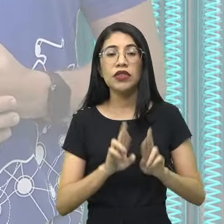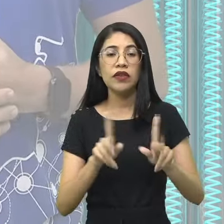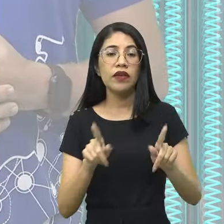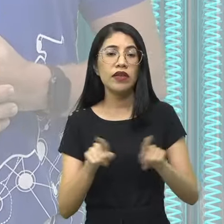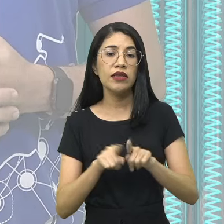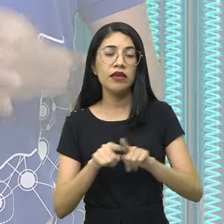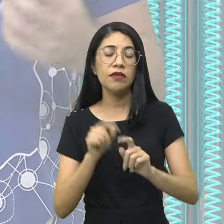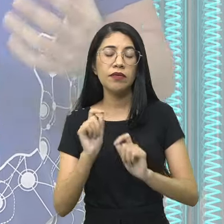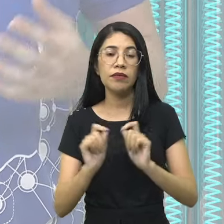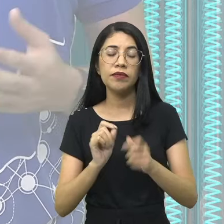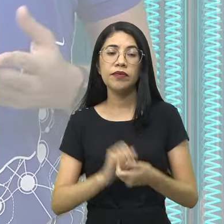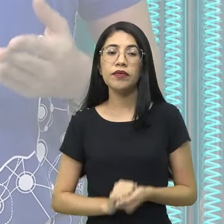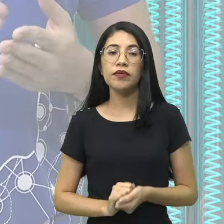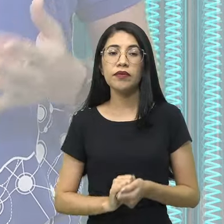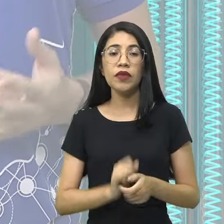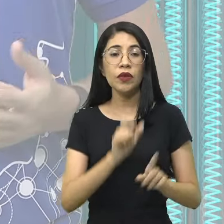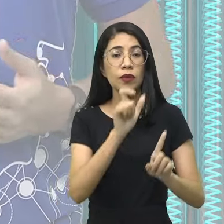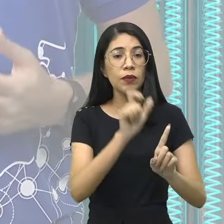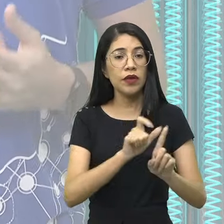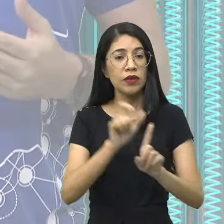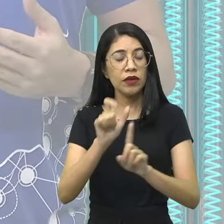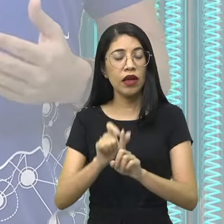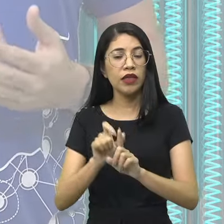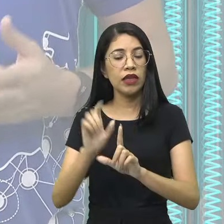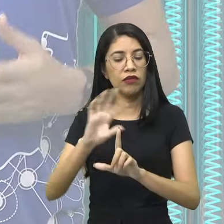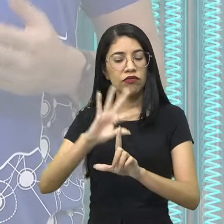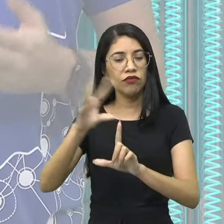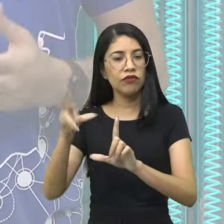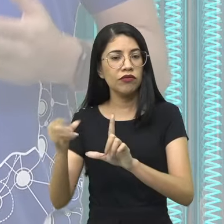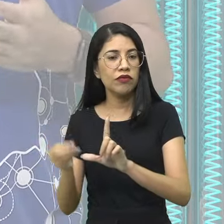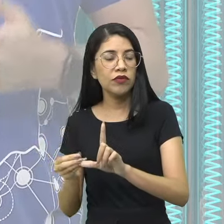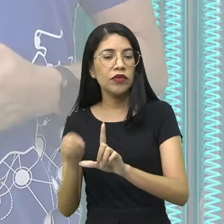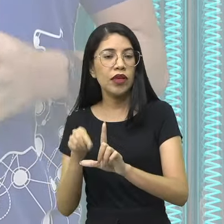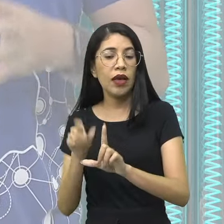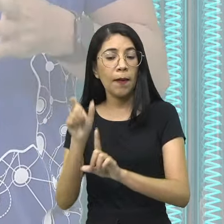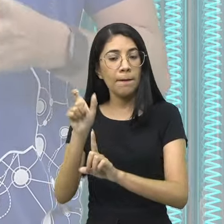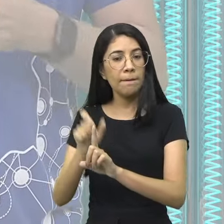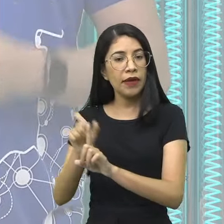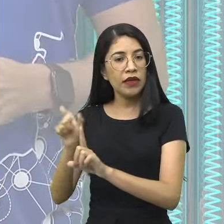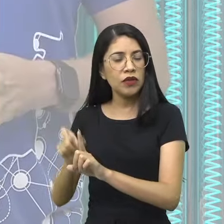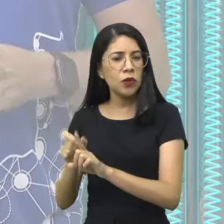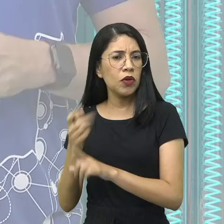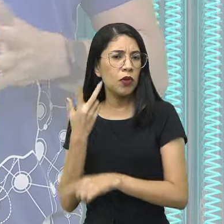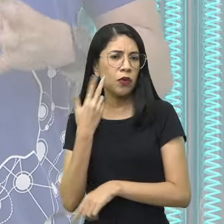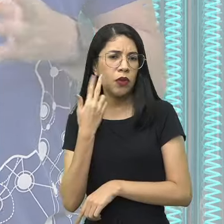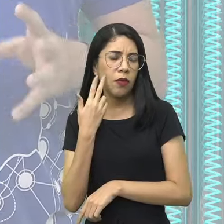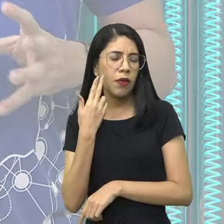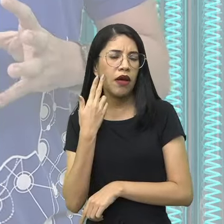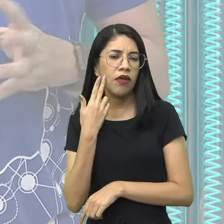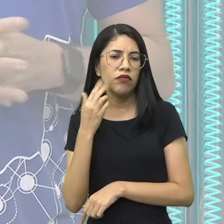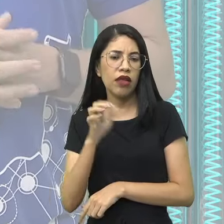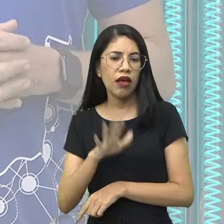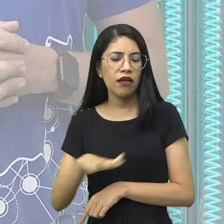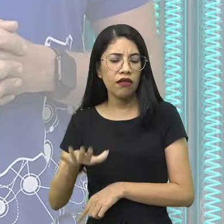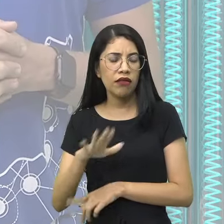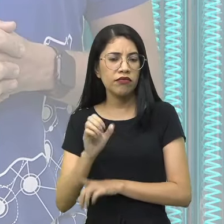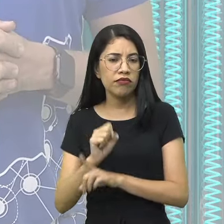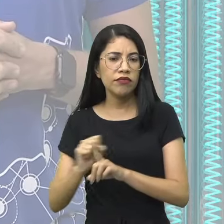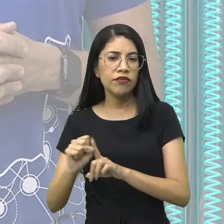é que, enquanto os personagens do cartoon costumam ser pessoas comuns, né? Enquanto